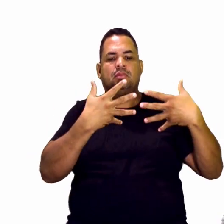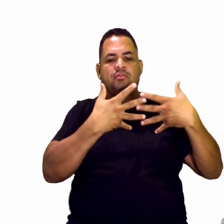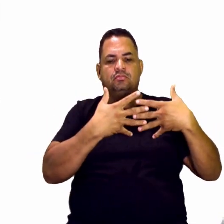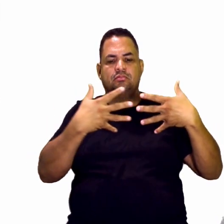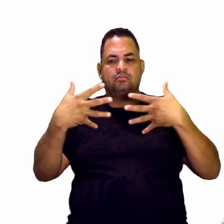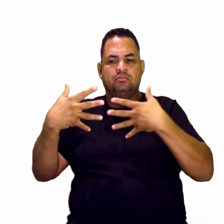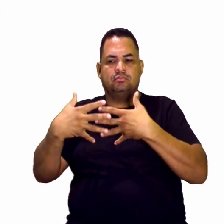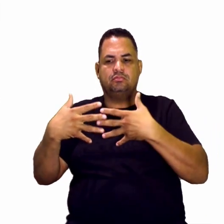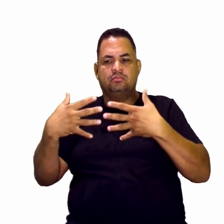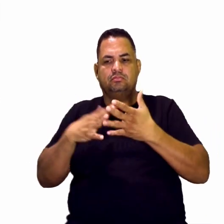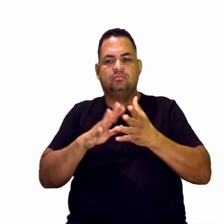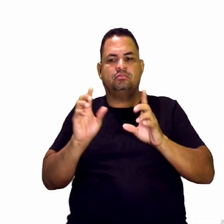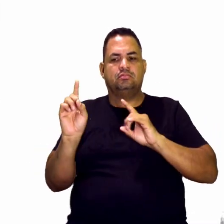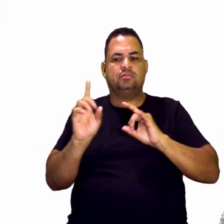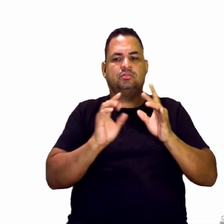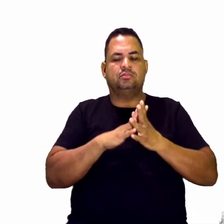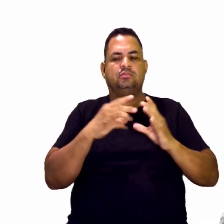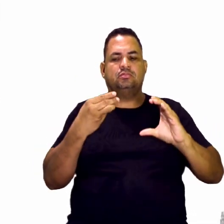célula e outra.